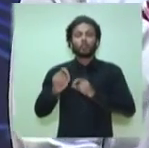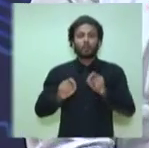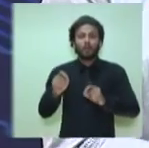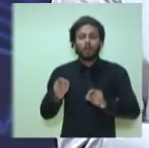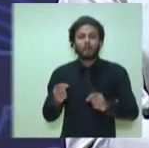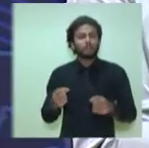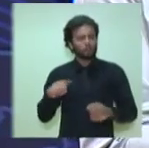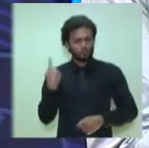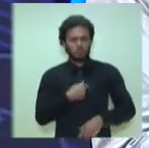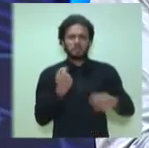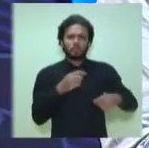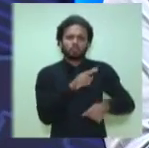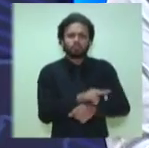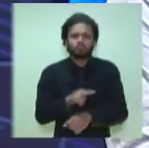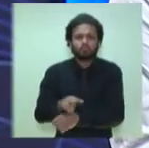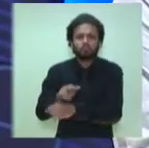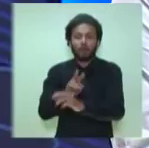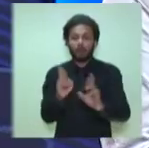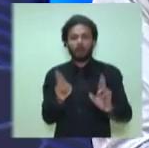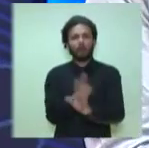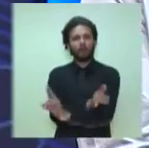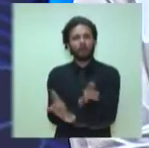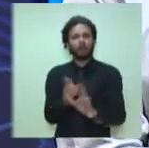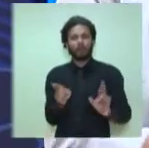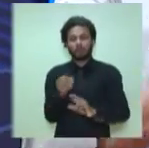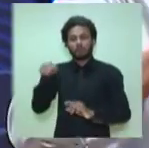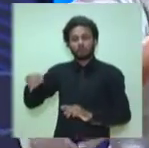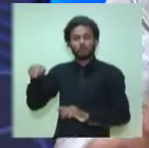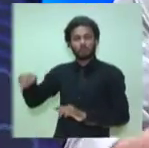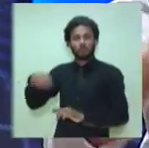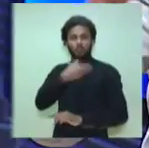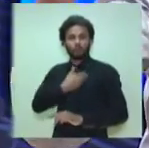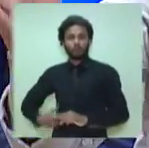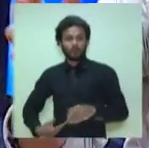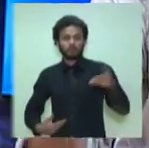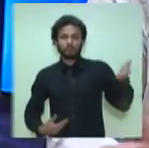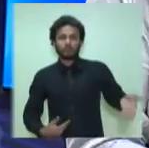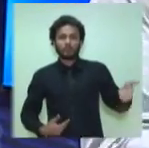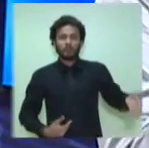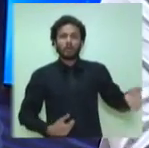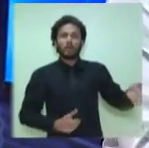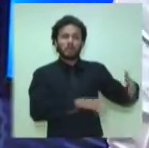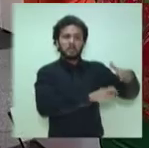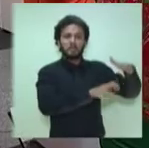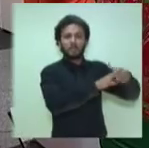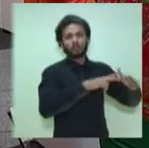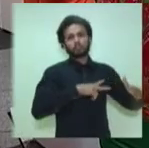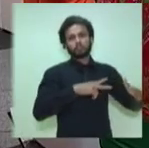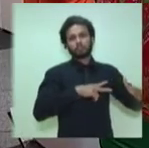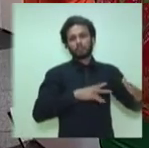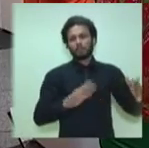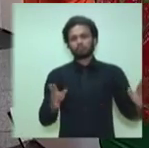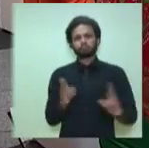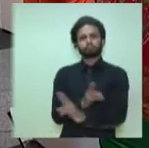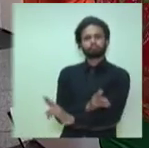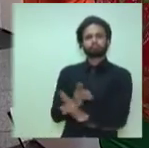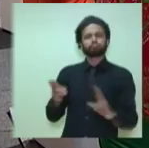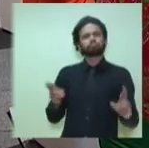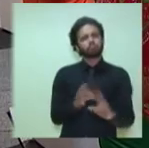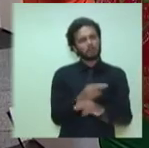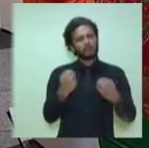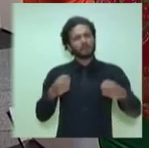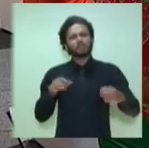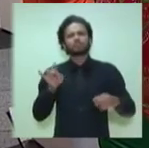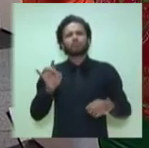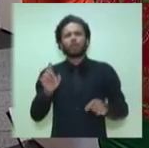preservarmos uma relação saudável entre governos e agentes privados. para não haver a chamada promiscuidade, aquela